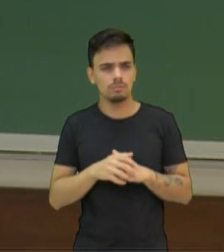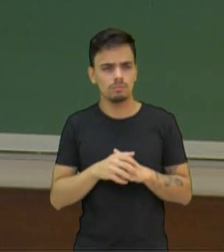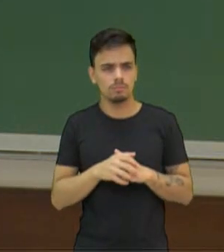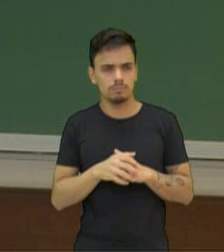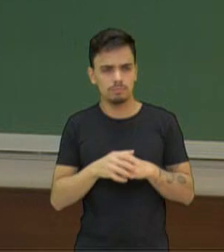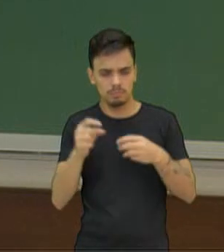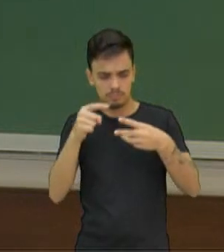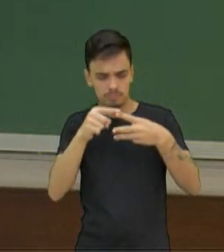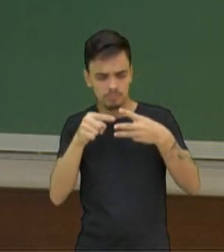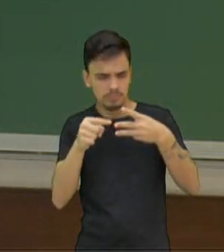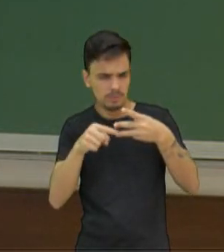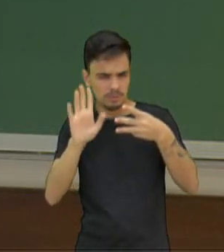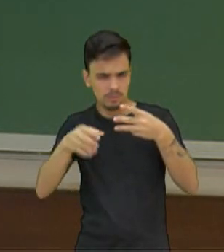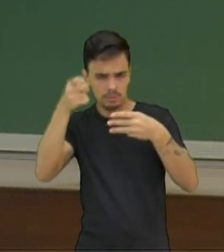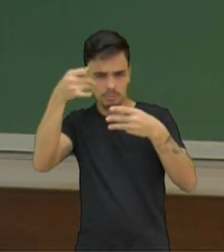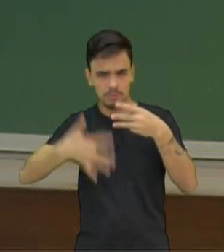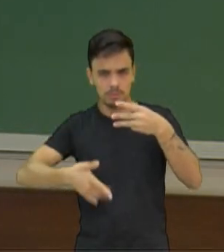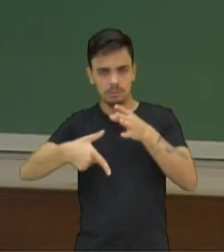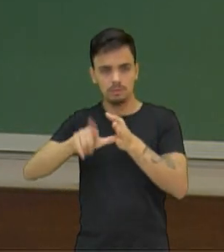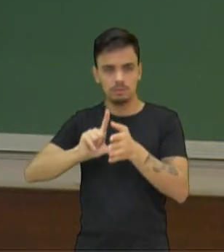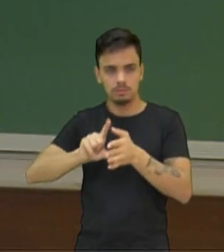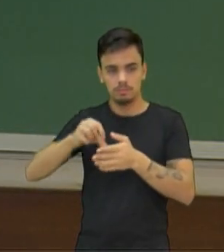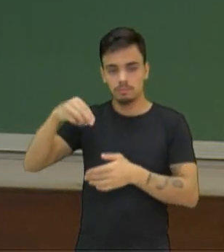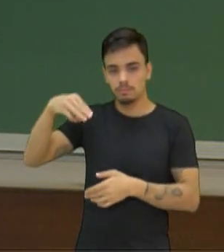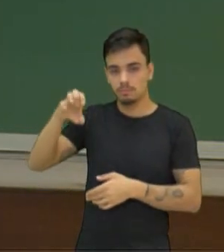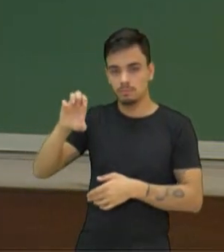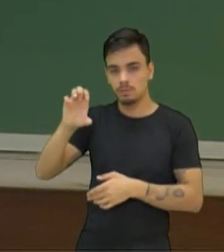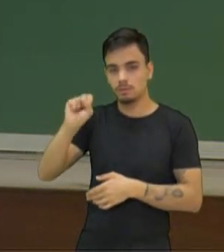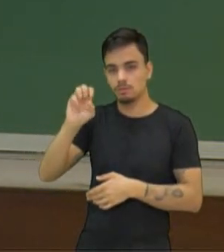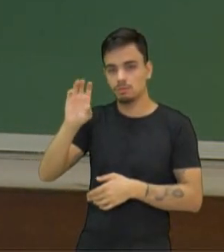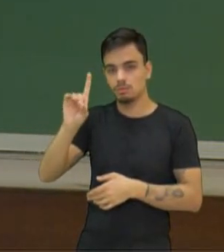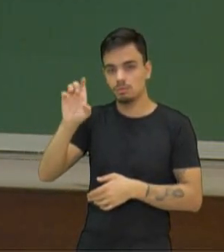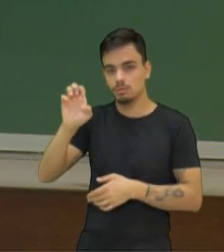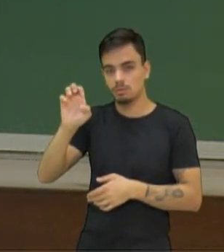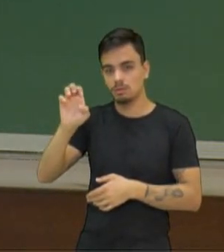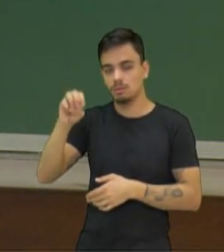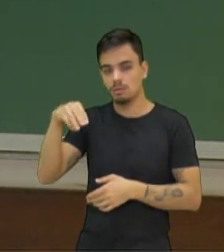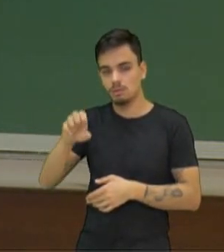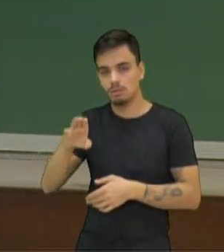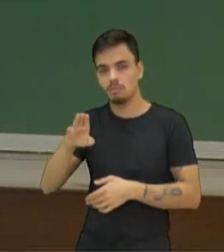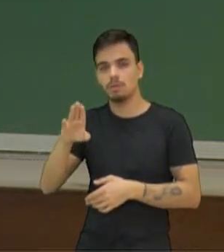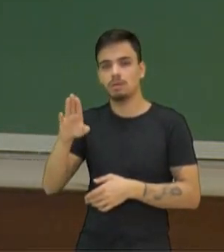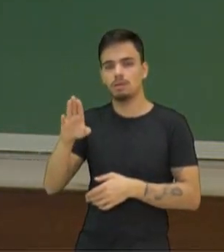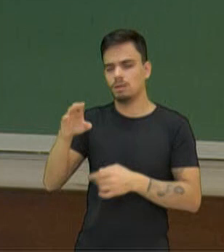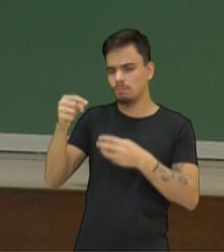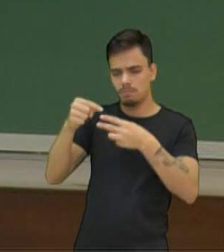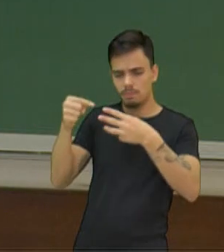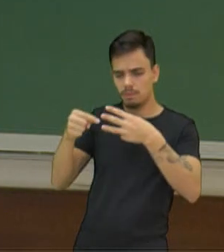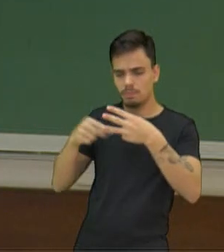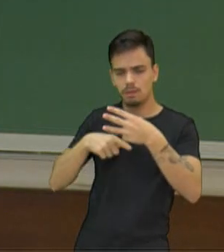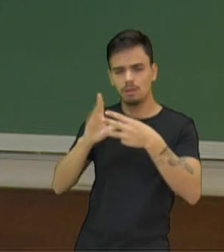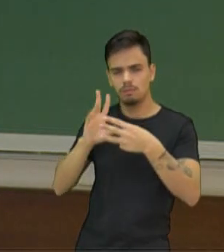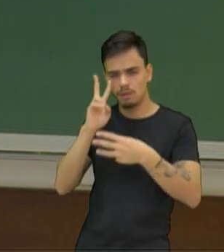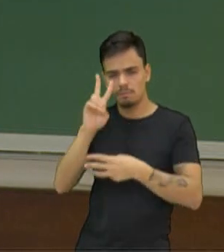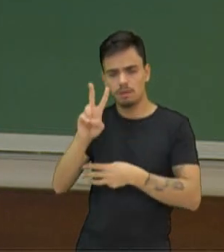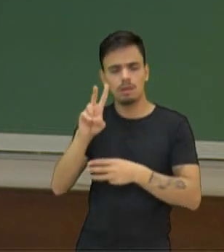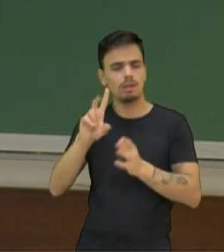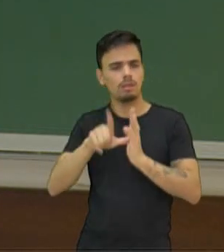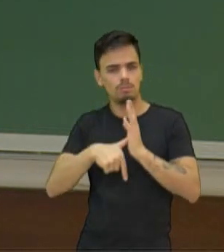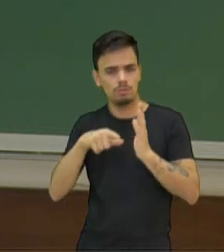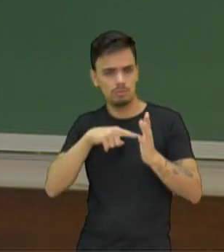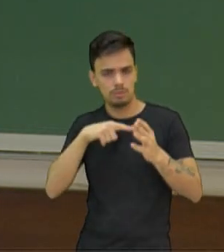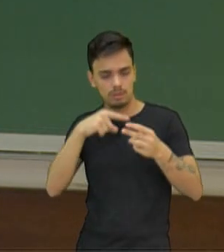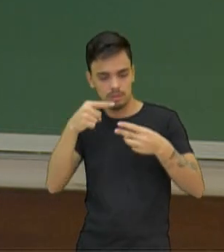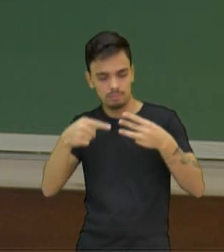3 folhetos embrionários que eu falei. Mesoderme, endoderme e ectoderme, que a gente já vai ver a seguir o que cada um deles vai